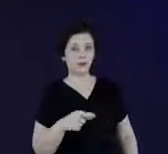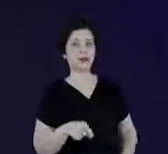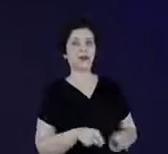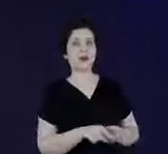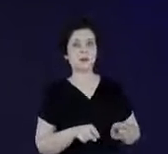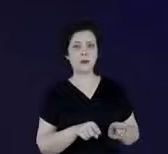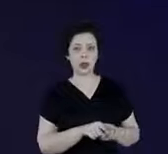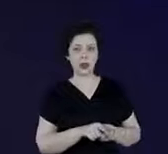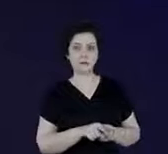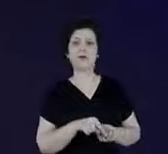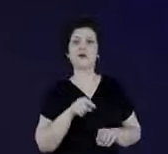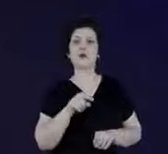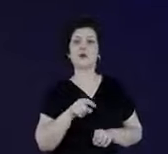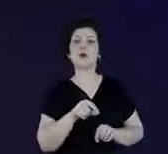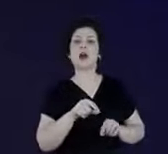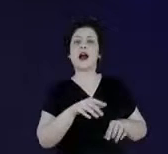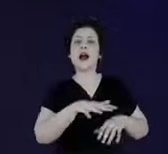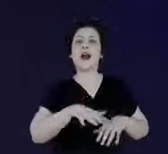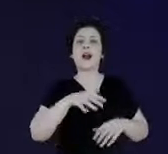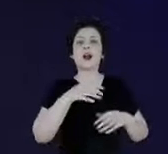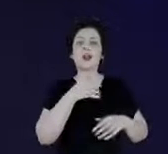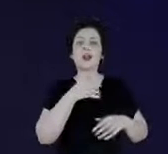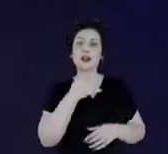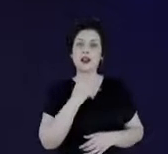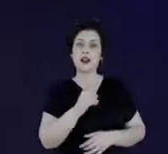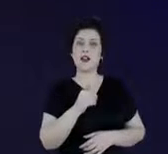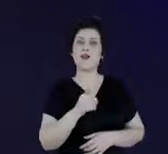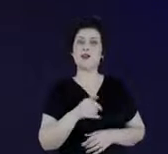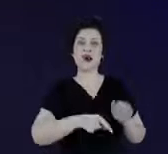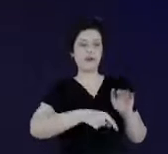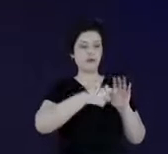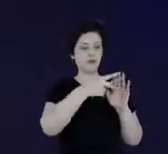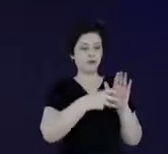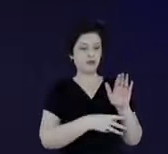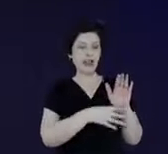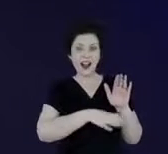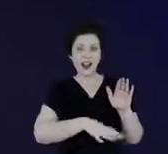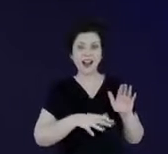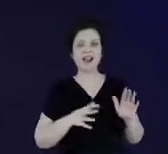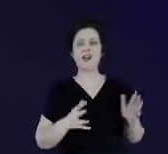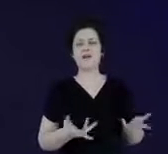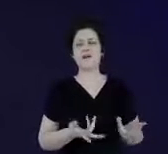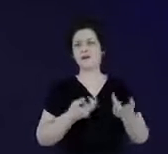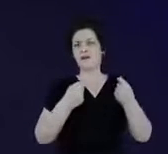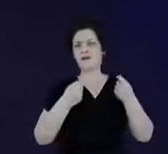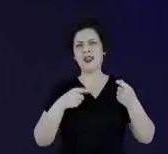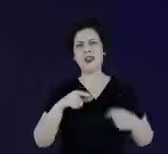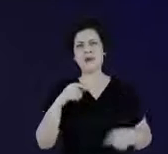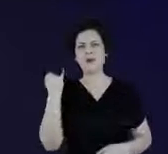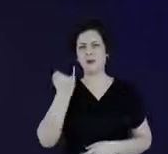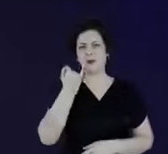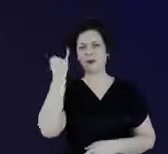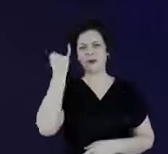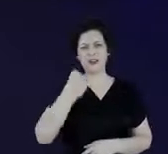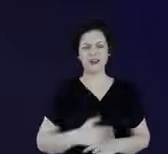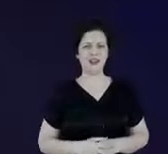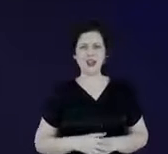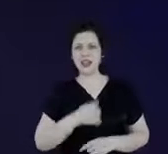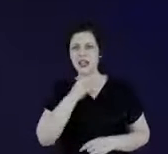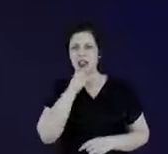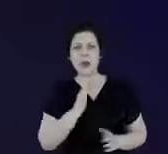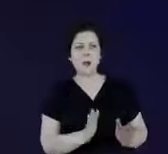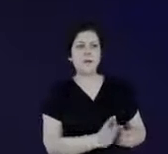porque a posição que o setor elétrico ocupa né no Brasil é extraordinária né a gente não tem caso de